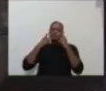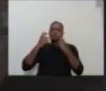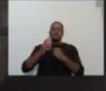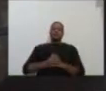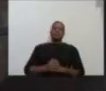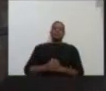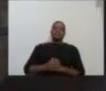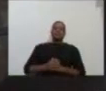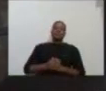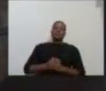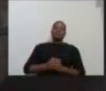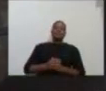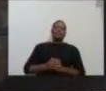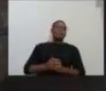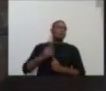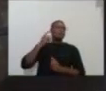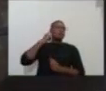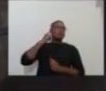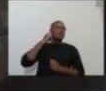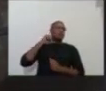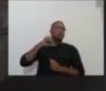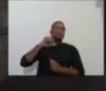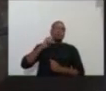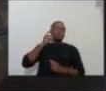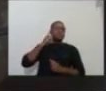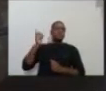meu benzinho, você deixou.